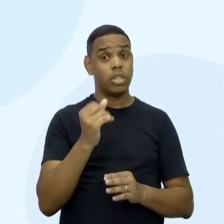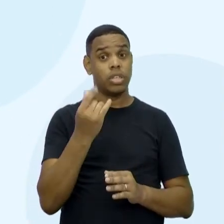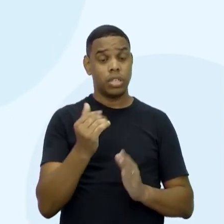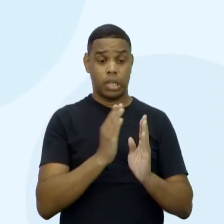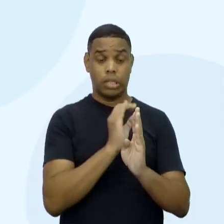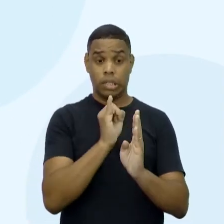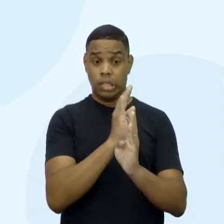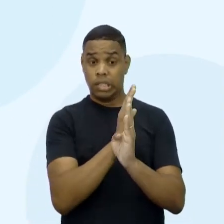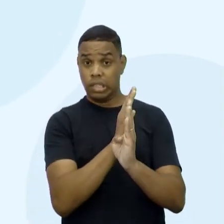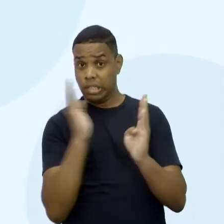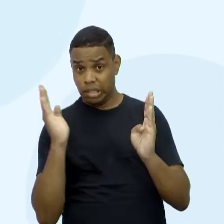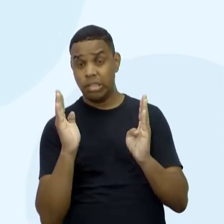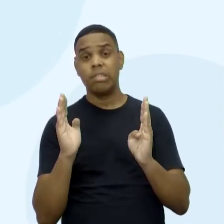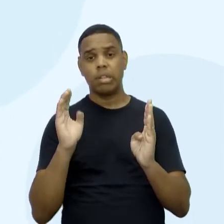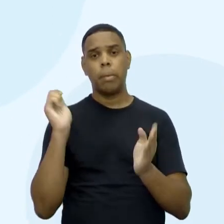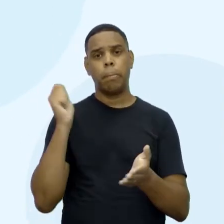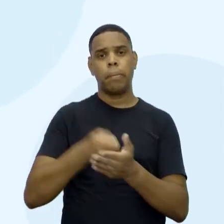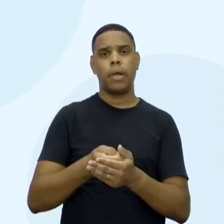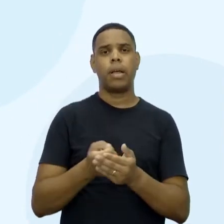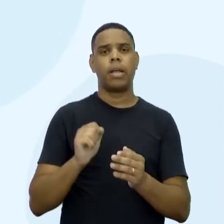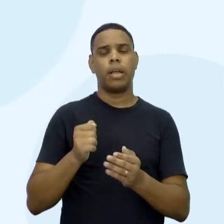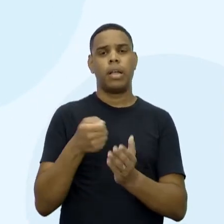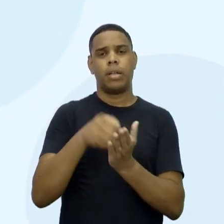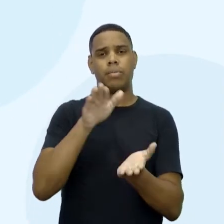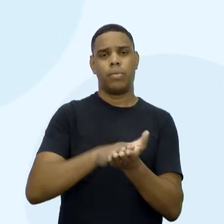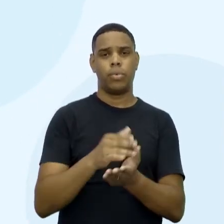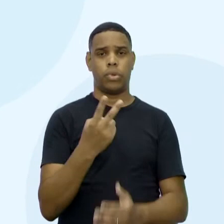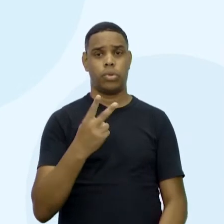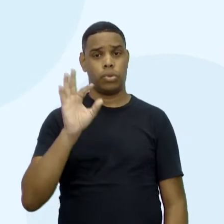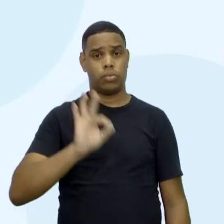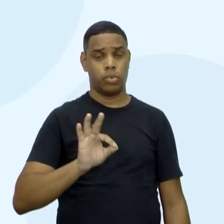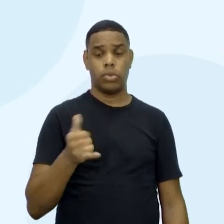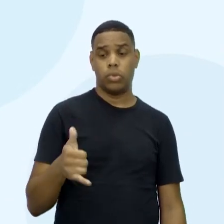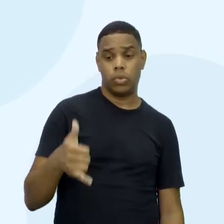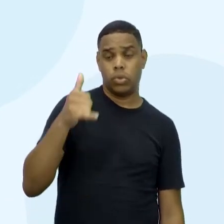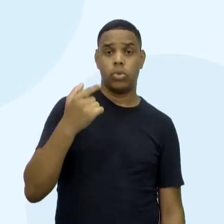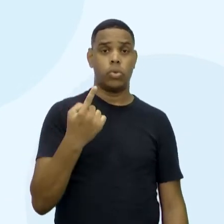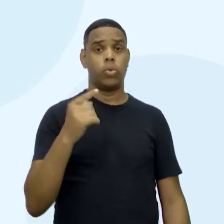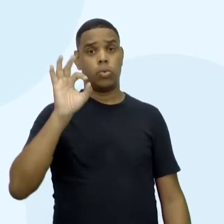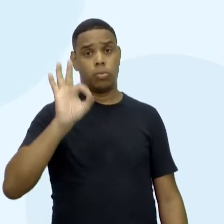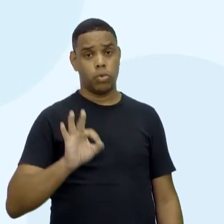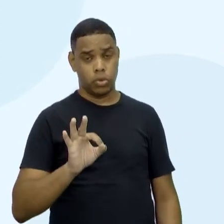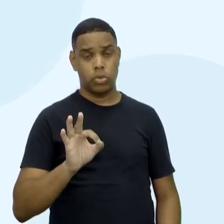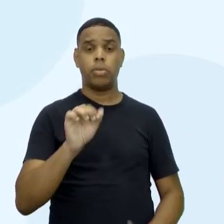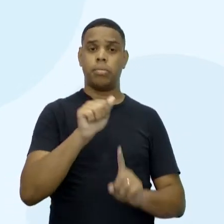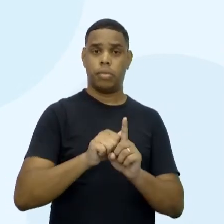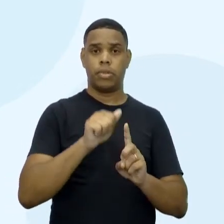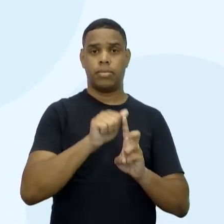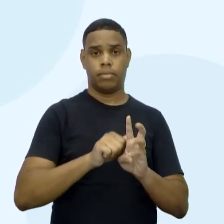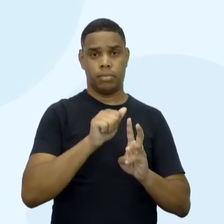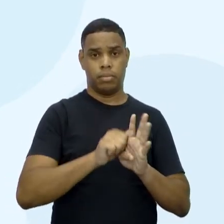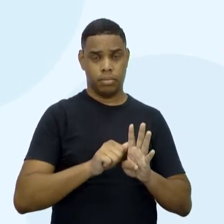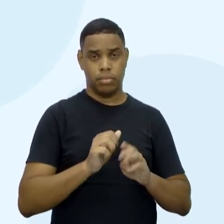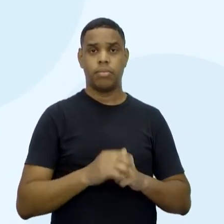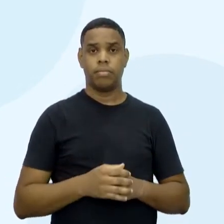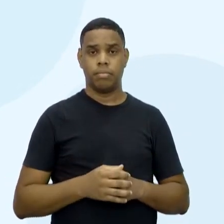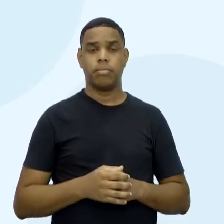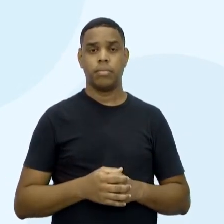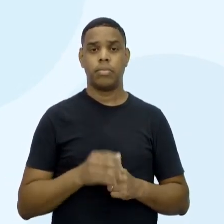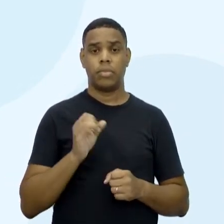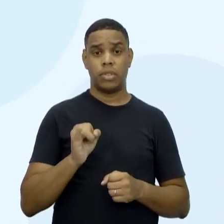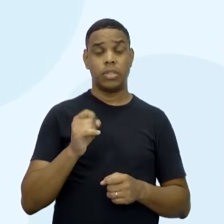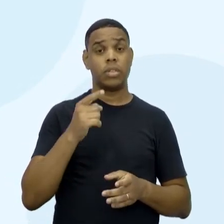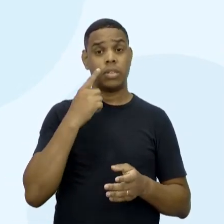vão ter uma multa fixa de 2% e um juros de 1% ao mês. Não